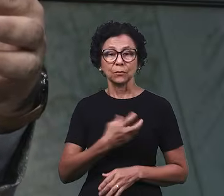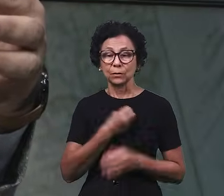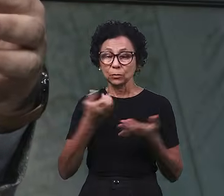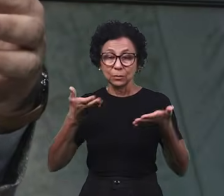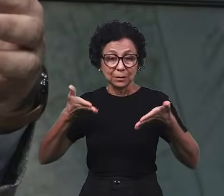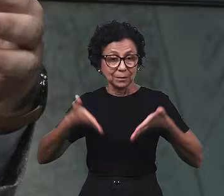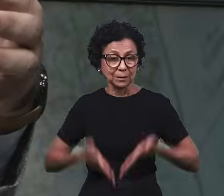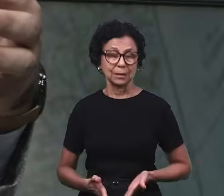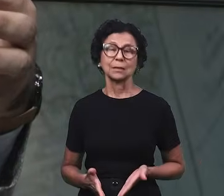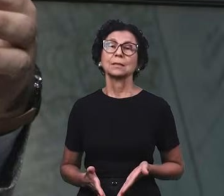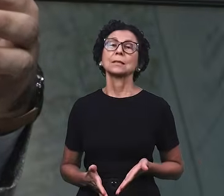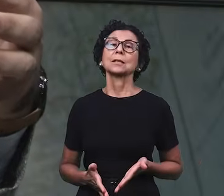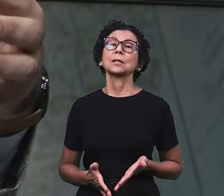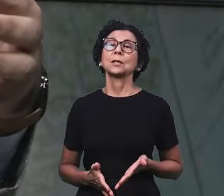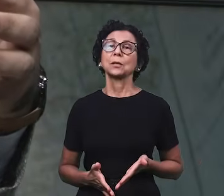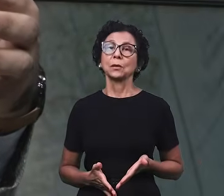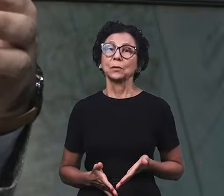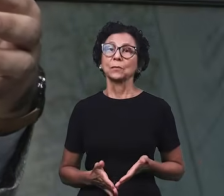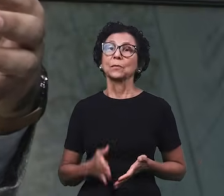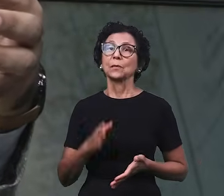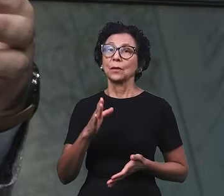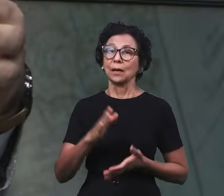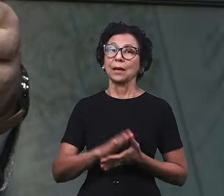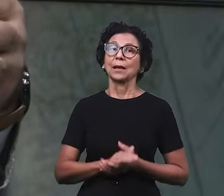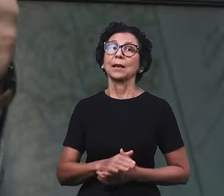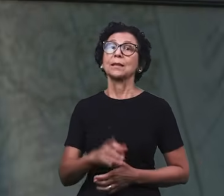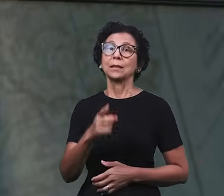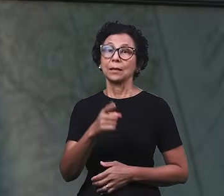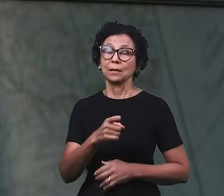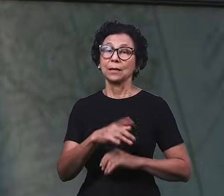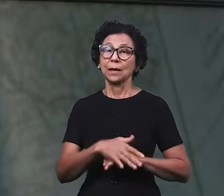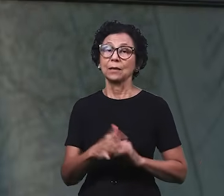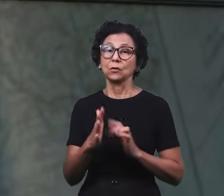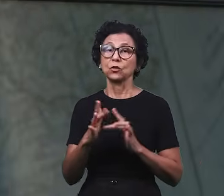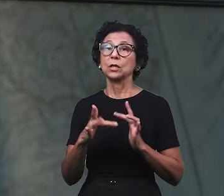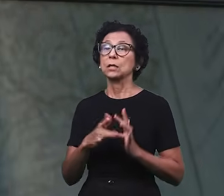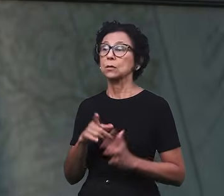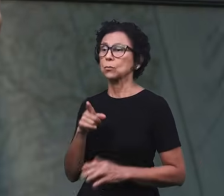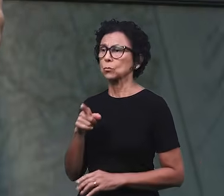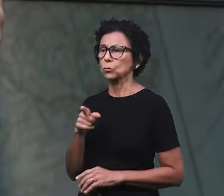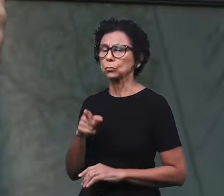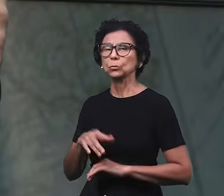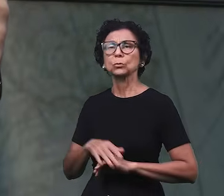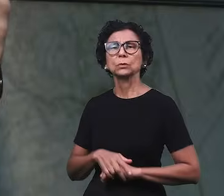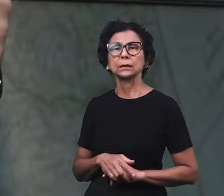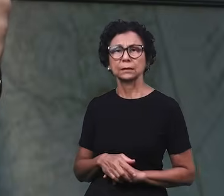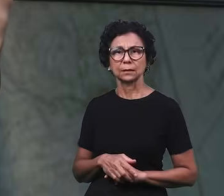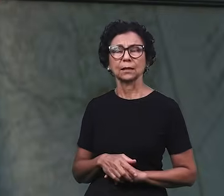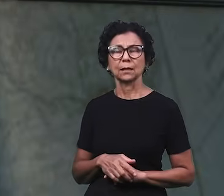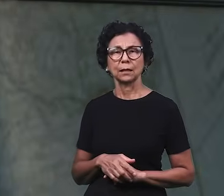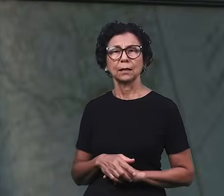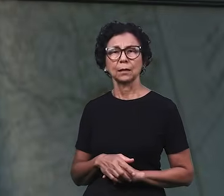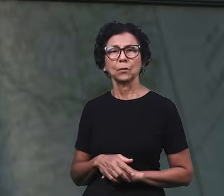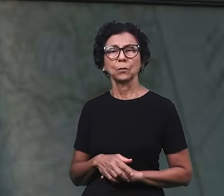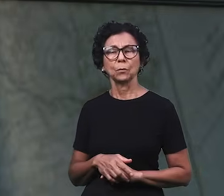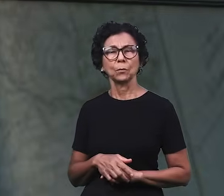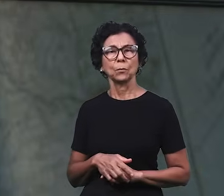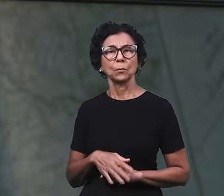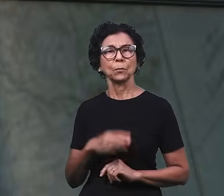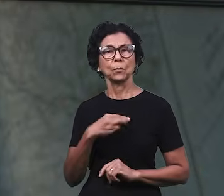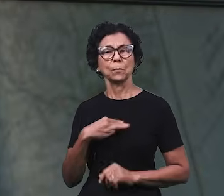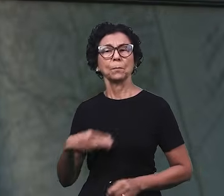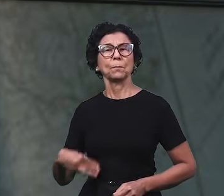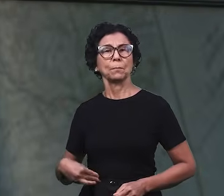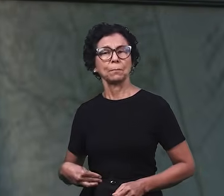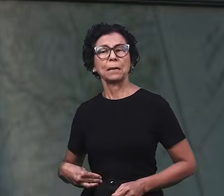e a informação que é adicionada é, ele é o Messias. É o ungido de Deus.